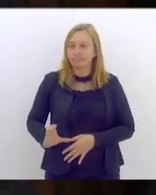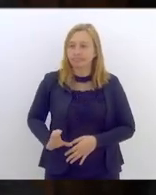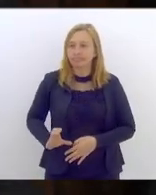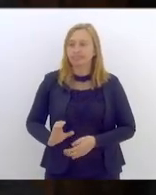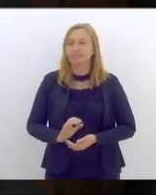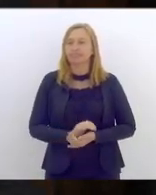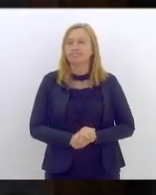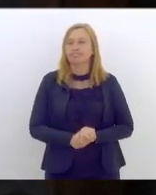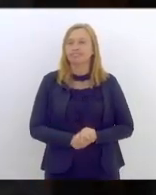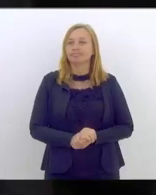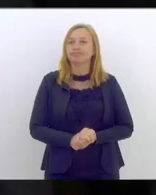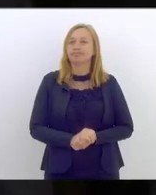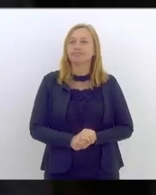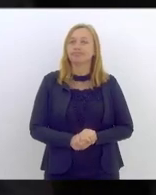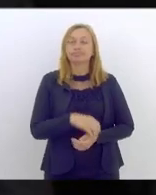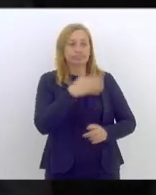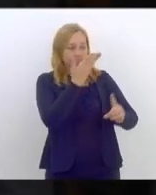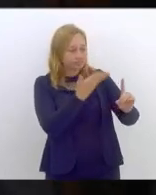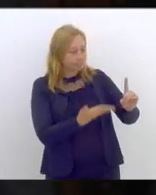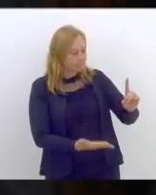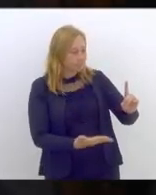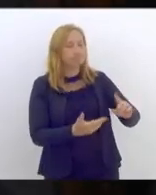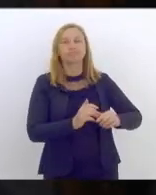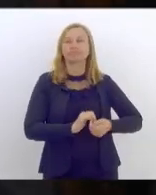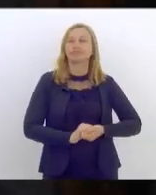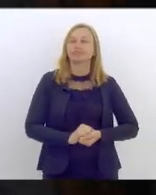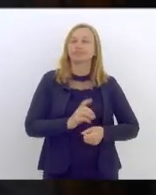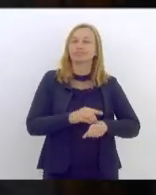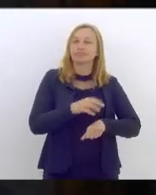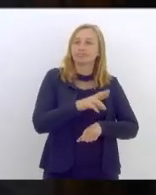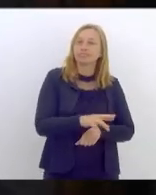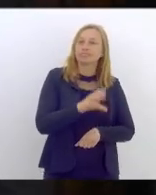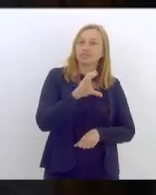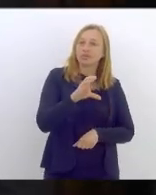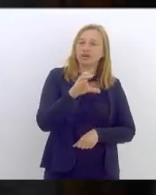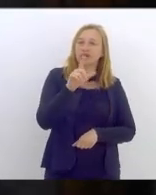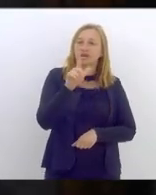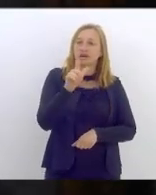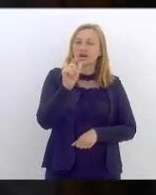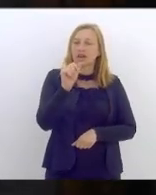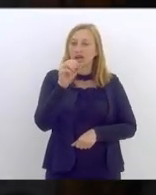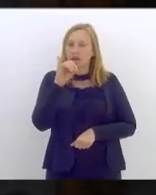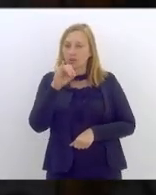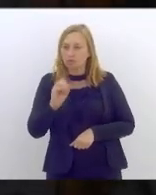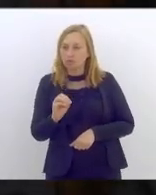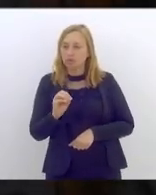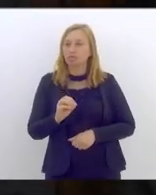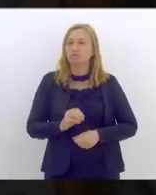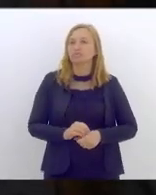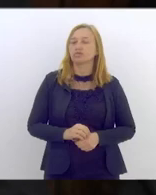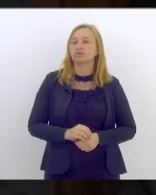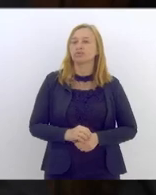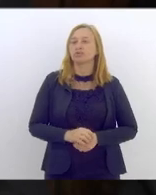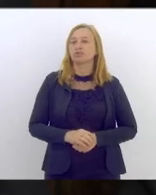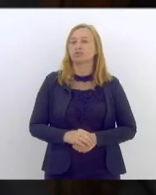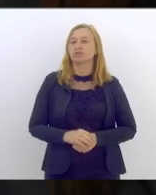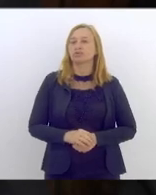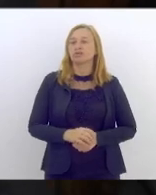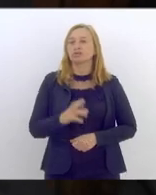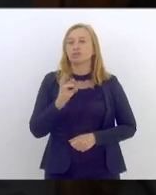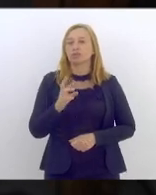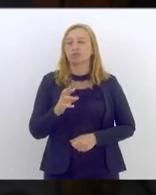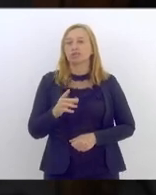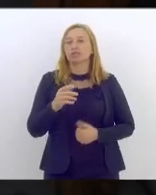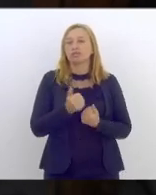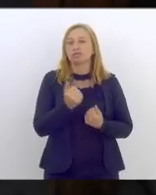cumprimento homenageado Dr Cláudio Henrique vamos corregedor Dr Ricardo Martins